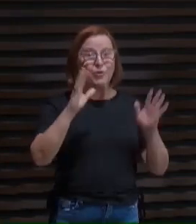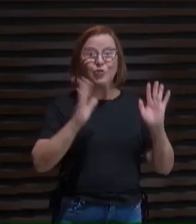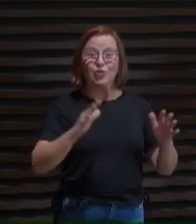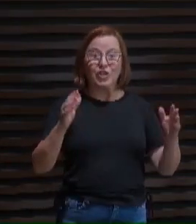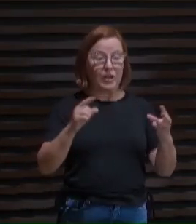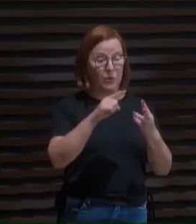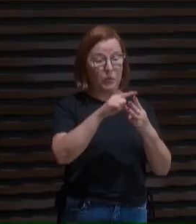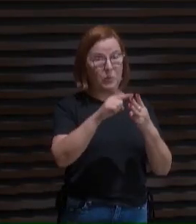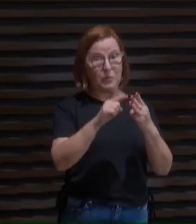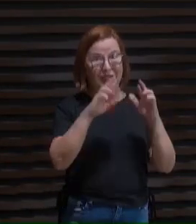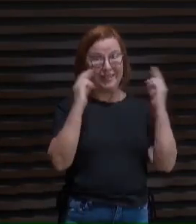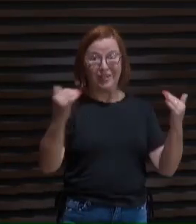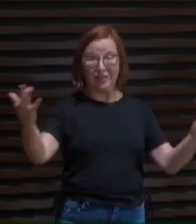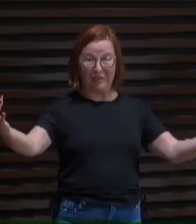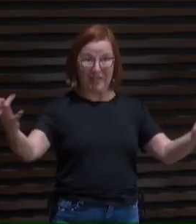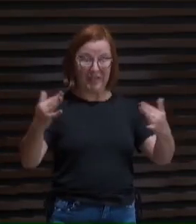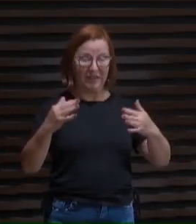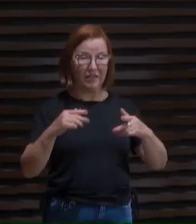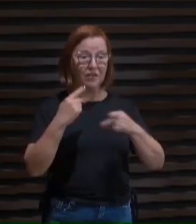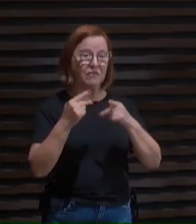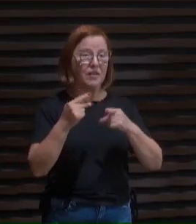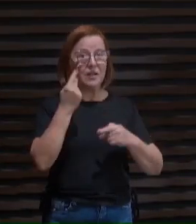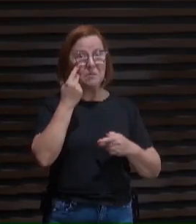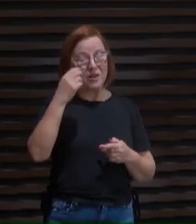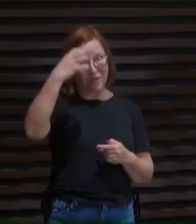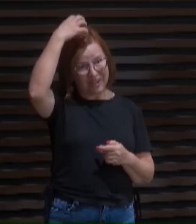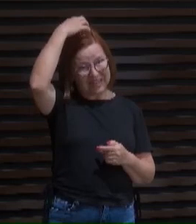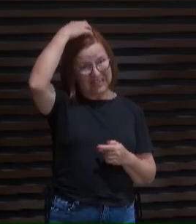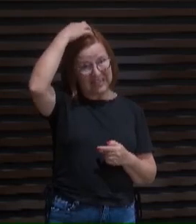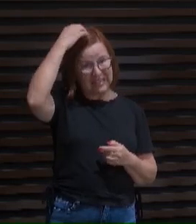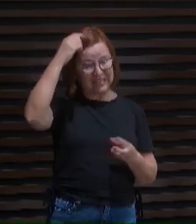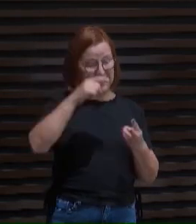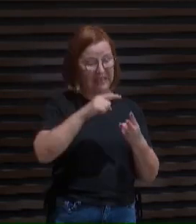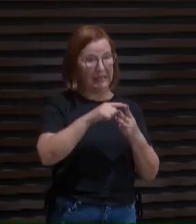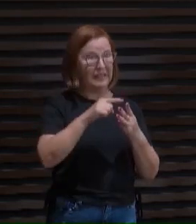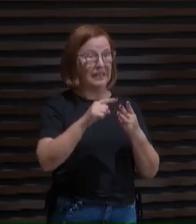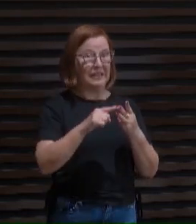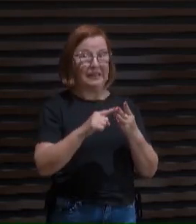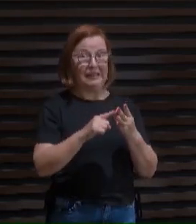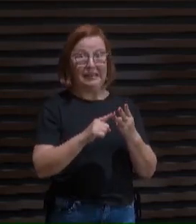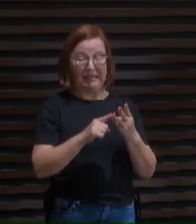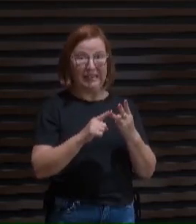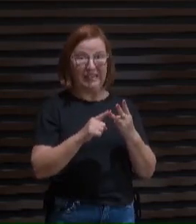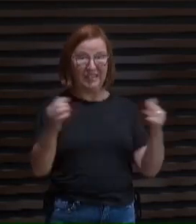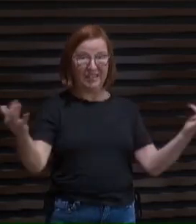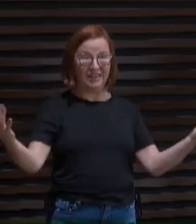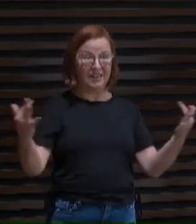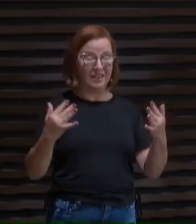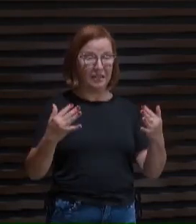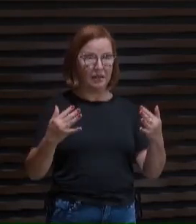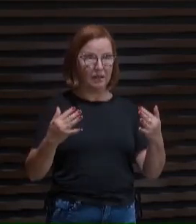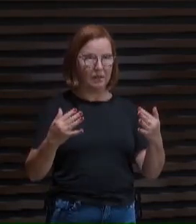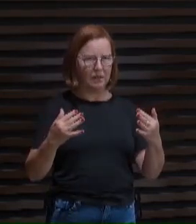3. E ele chega para Josafá e fala: 3 vem vindo aí. Imagina como é que ia ficar